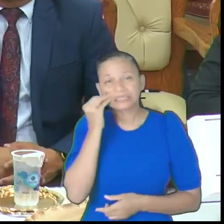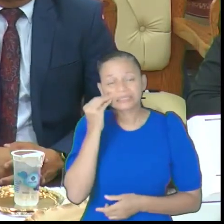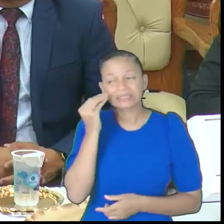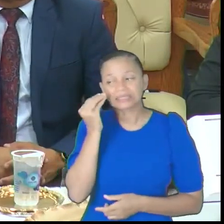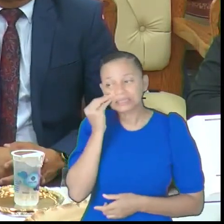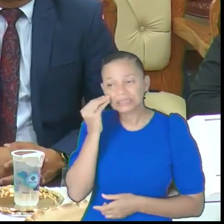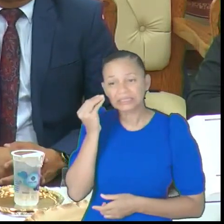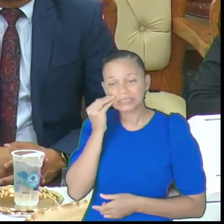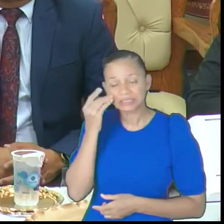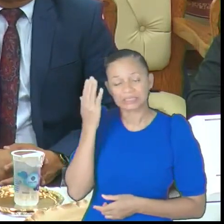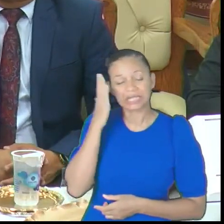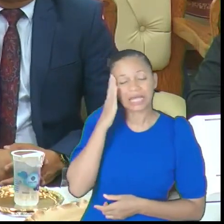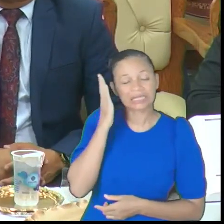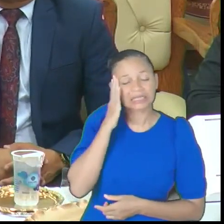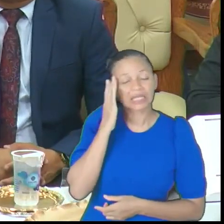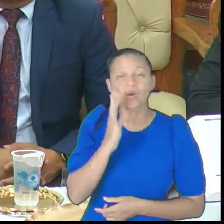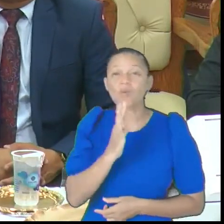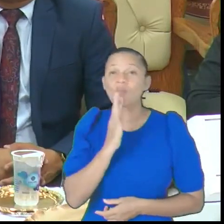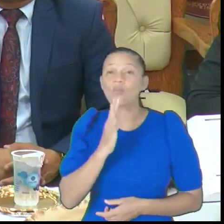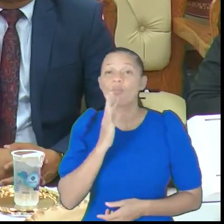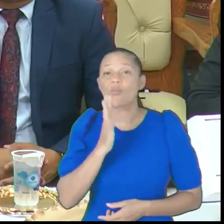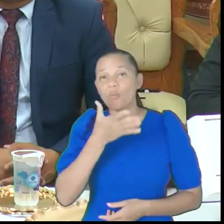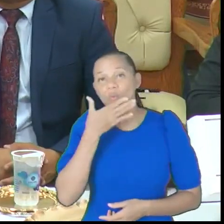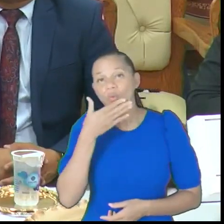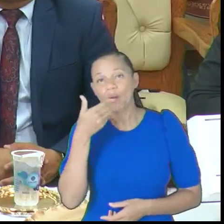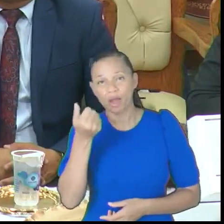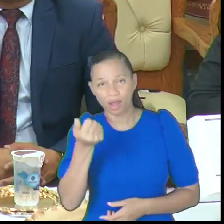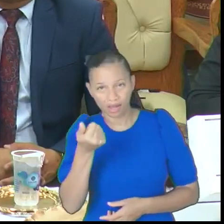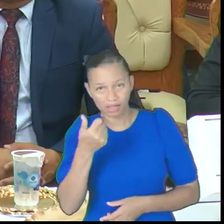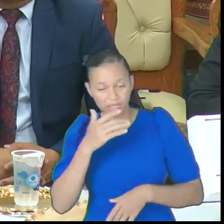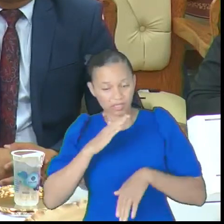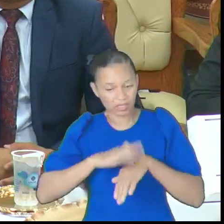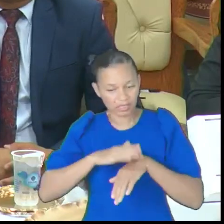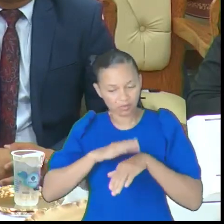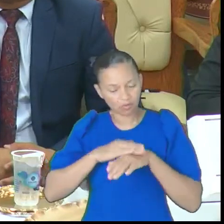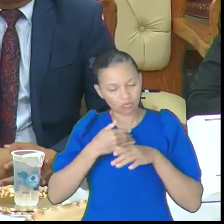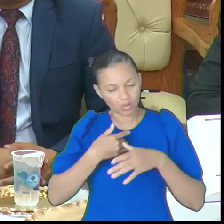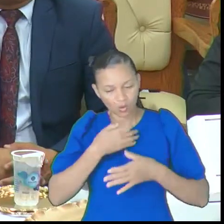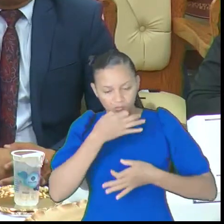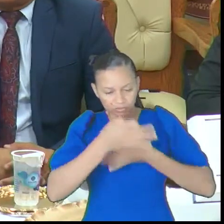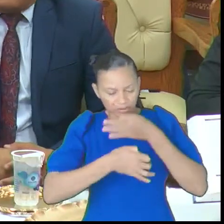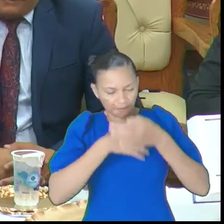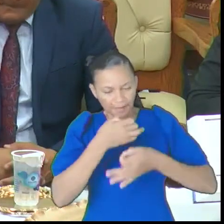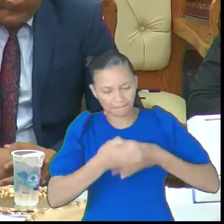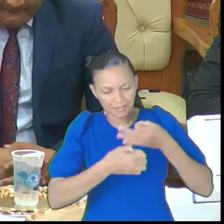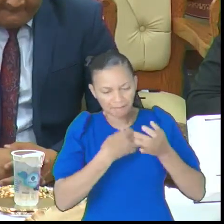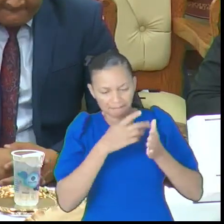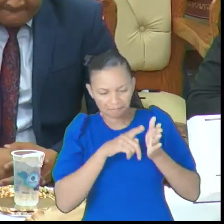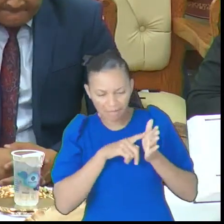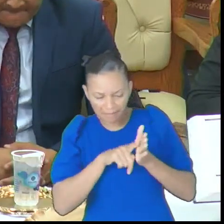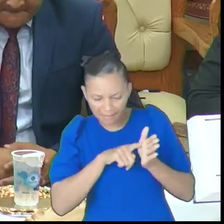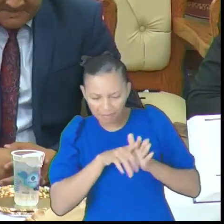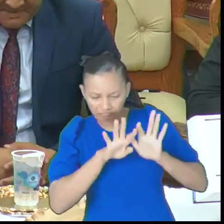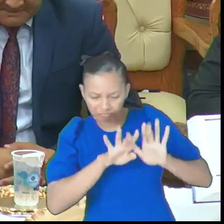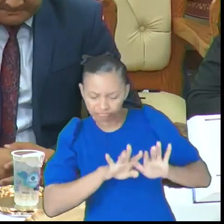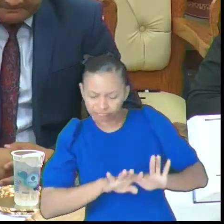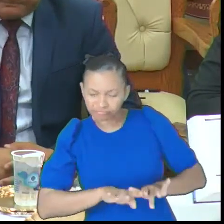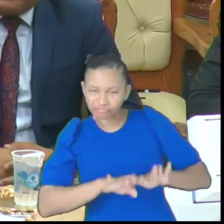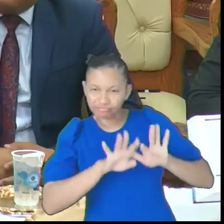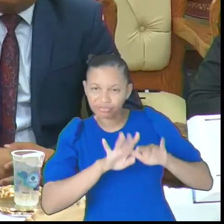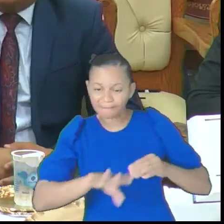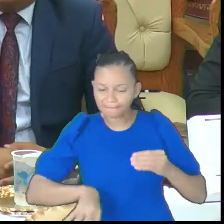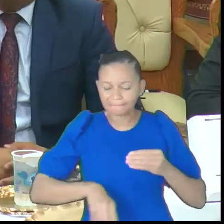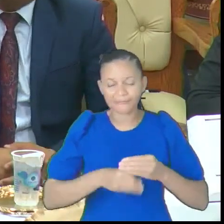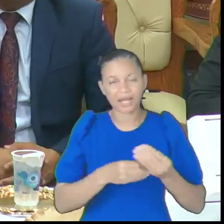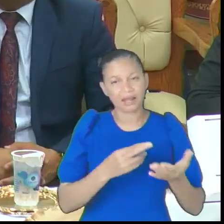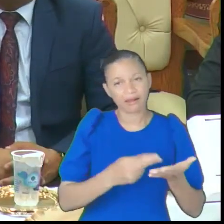e conhecer melhor. E como comentarista, facilitou bastante o conhecimento, tanto